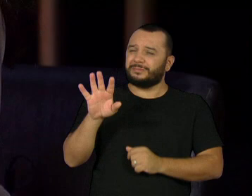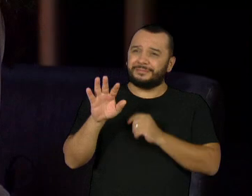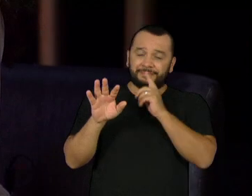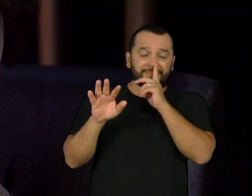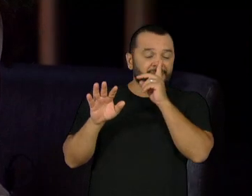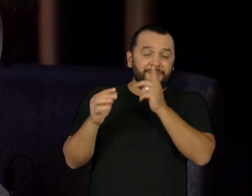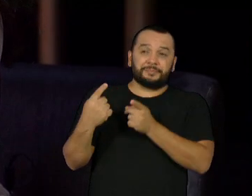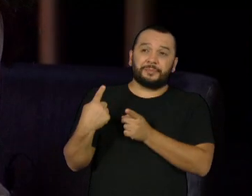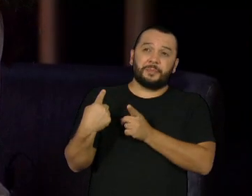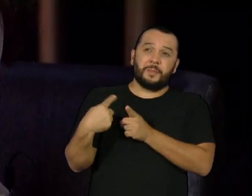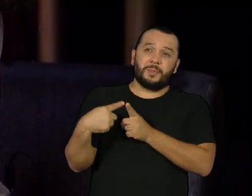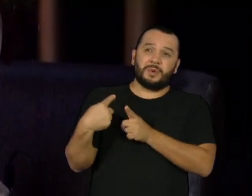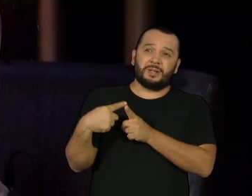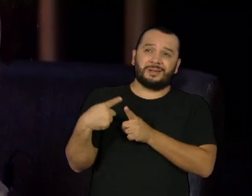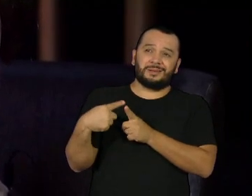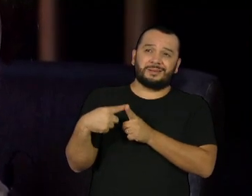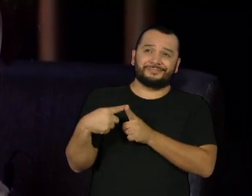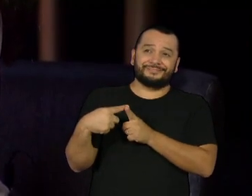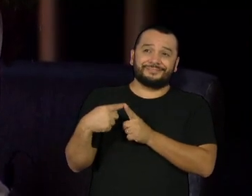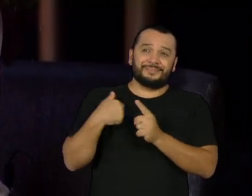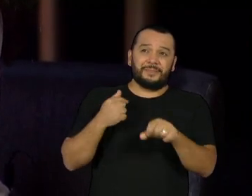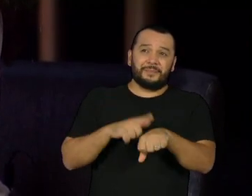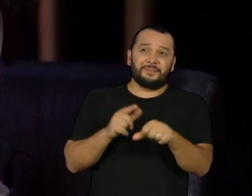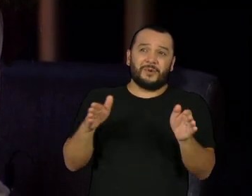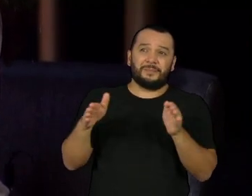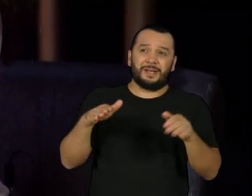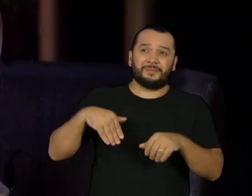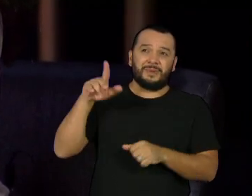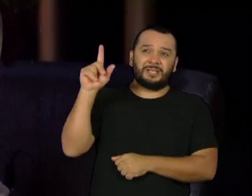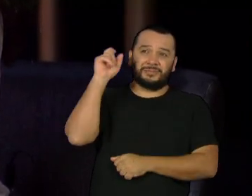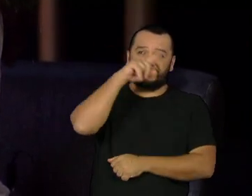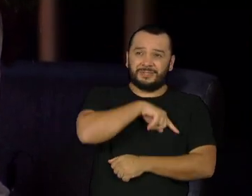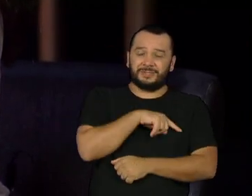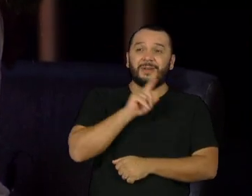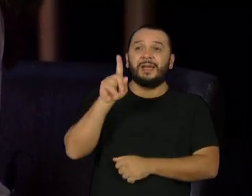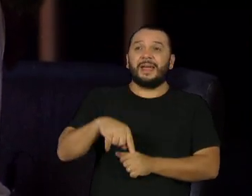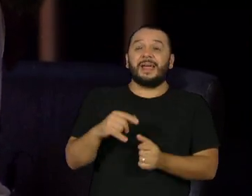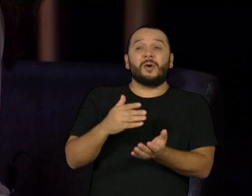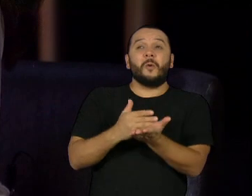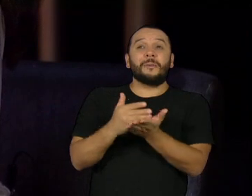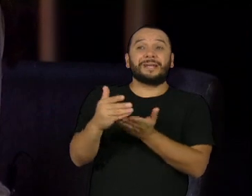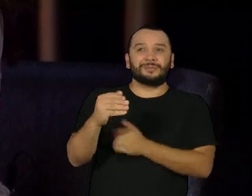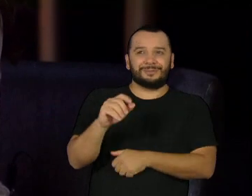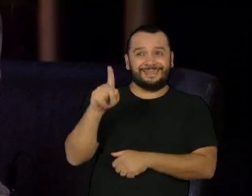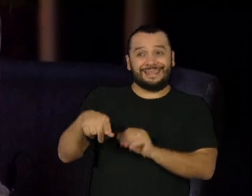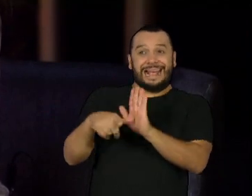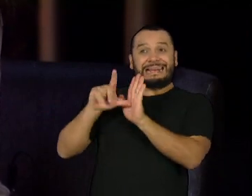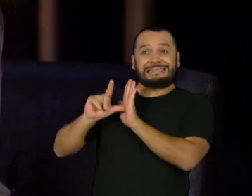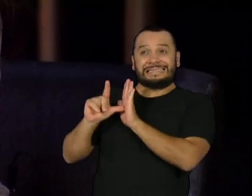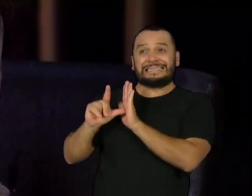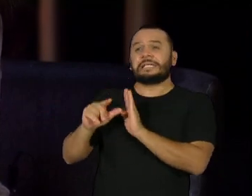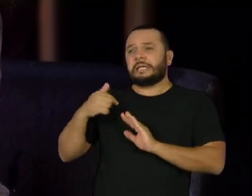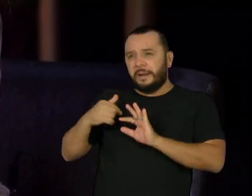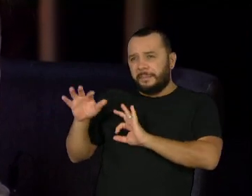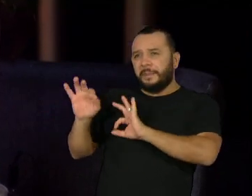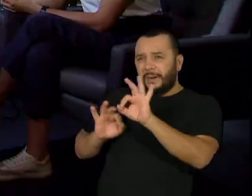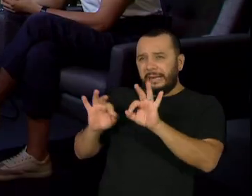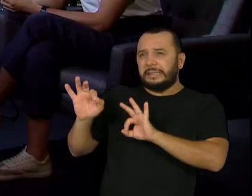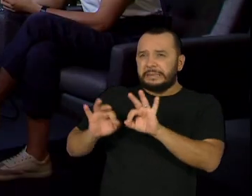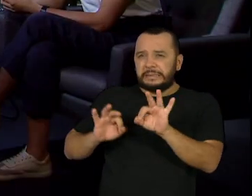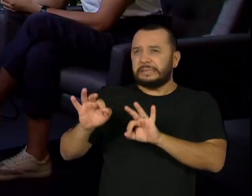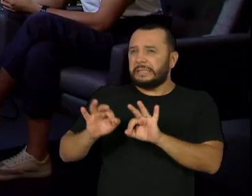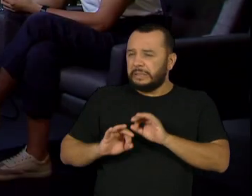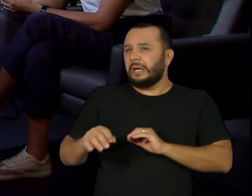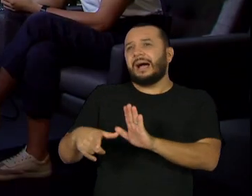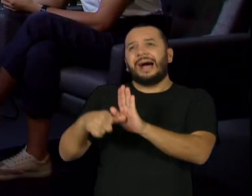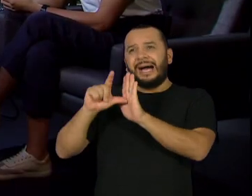quando a gente... Acho que a pior parte de uma viagem é o começo, é antes da partida. É a pior, a preparação é com certeza a mais horrível,